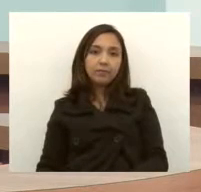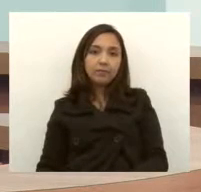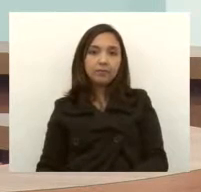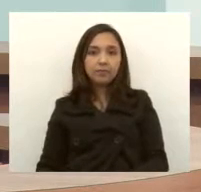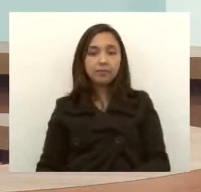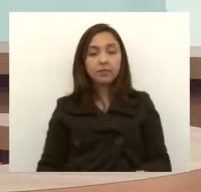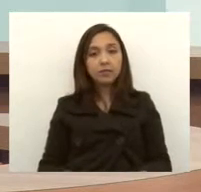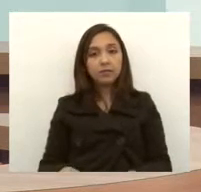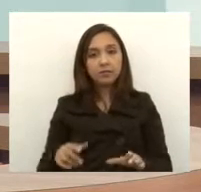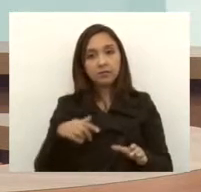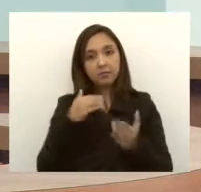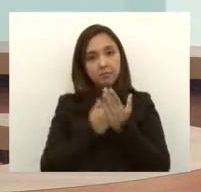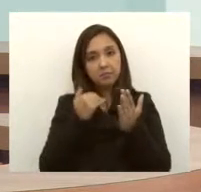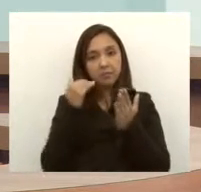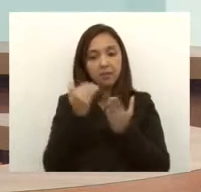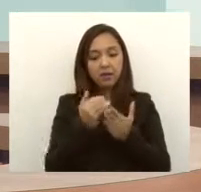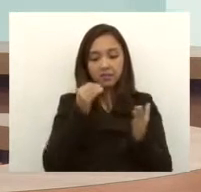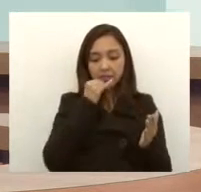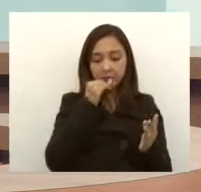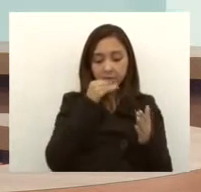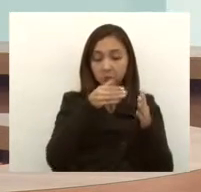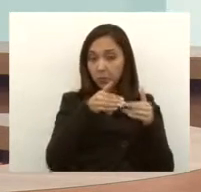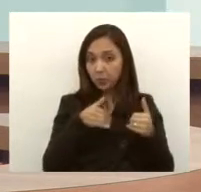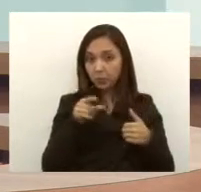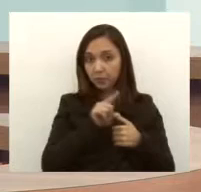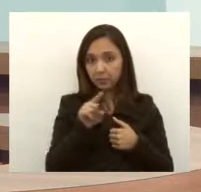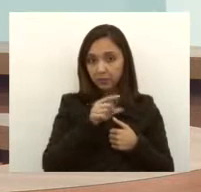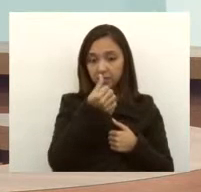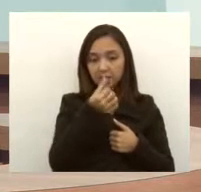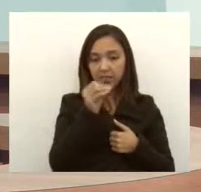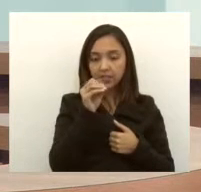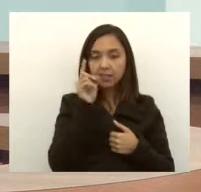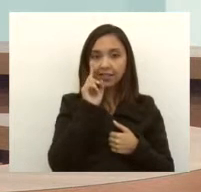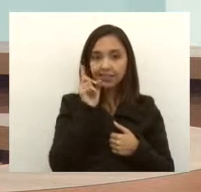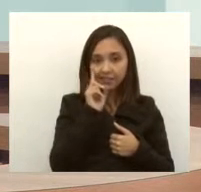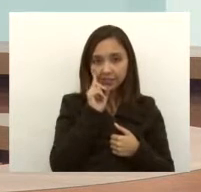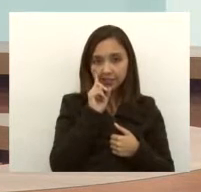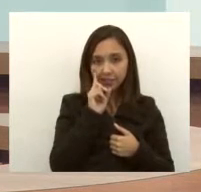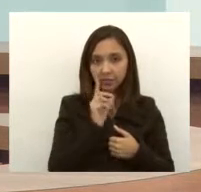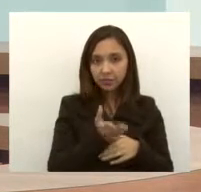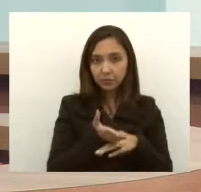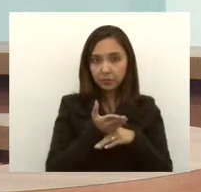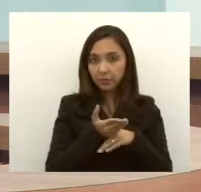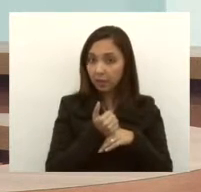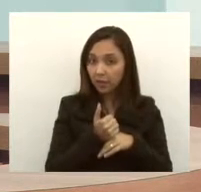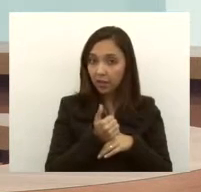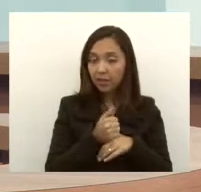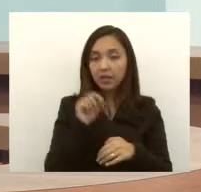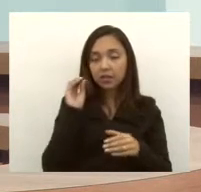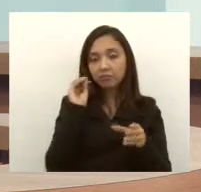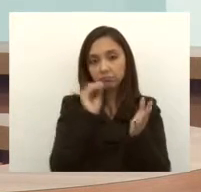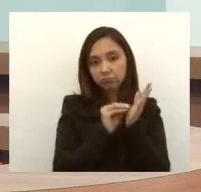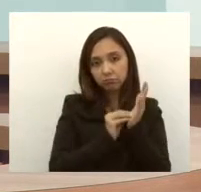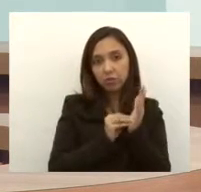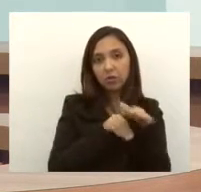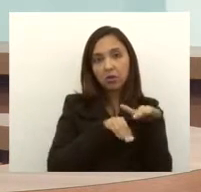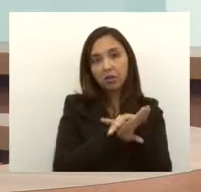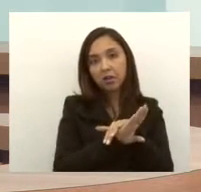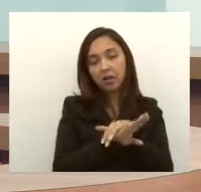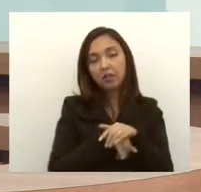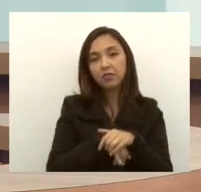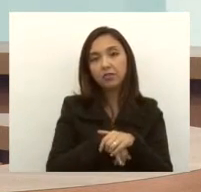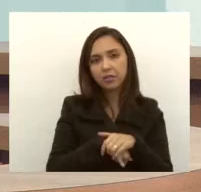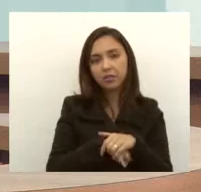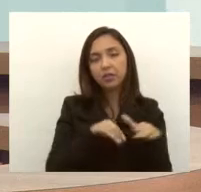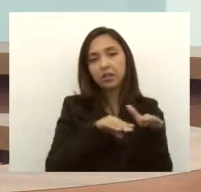cada vez mais, né? Porque se não pedir para o Hélio Arantes com 60 dias de antecedência, senhor prefeito, ele coloca lá dentro ainda da gavetinha lá, senhor prefeito, é,